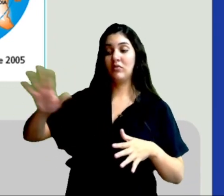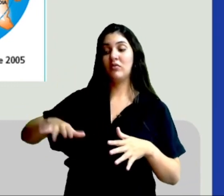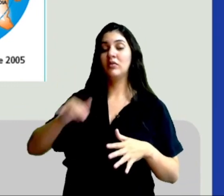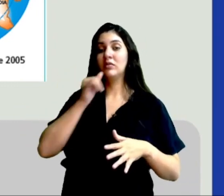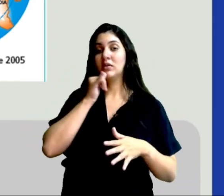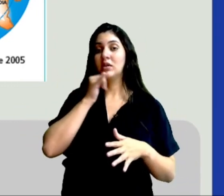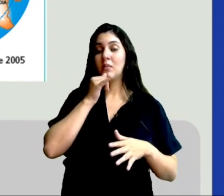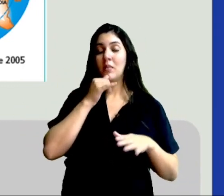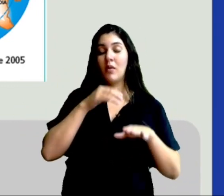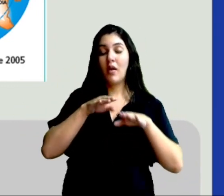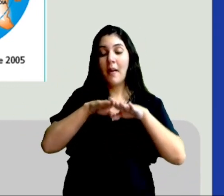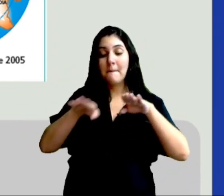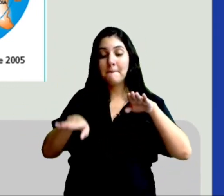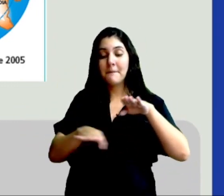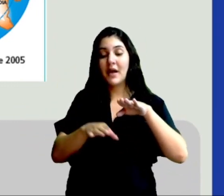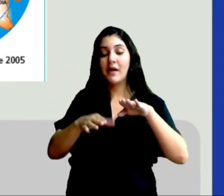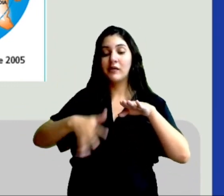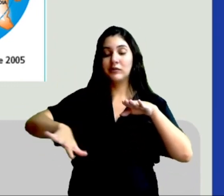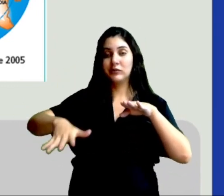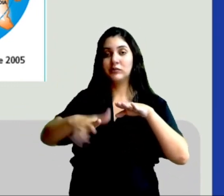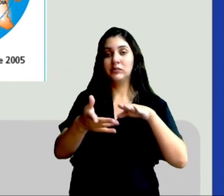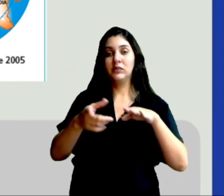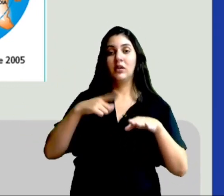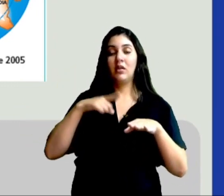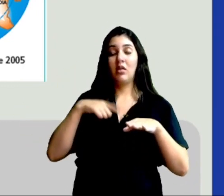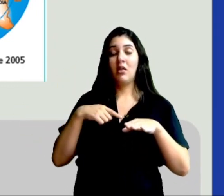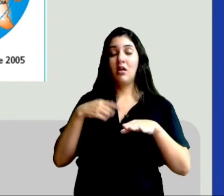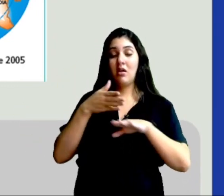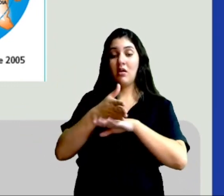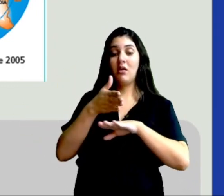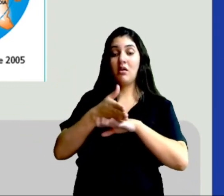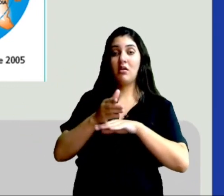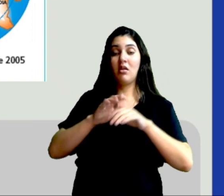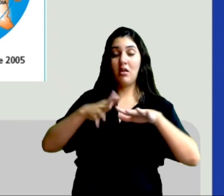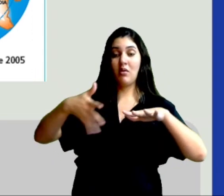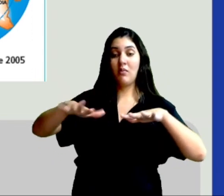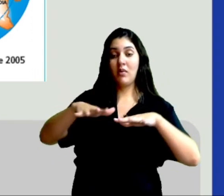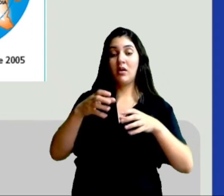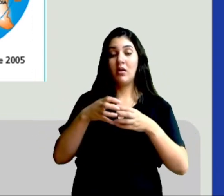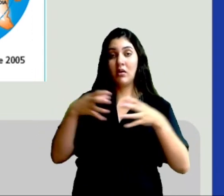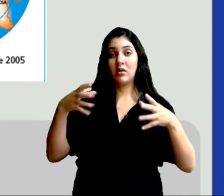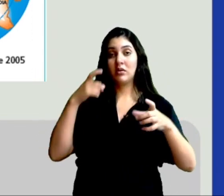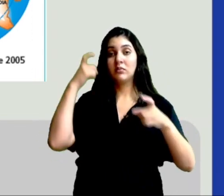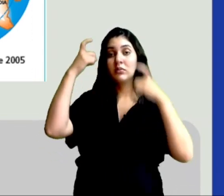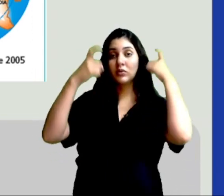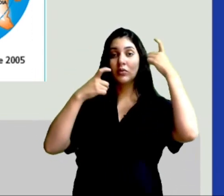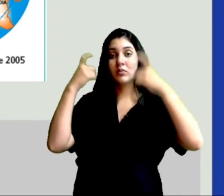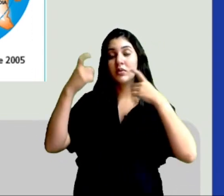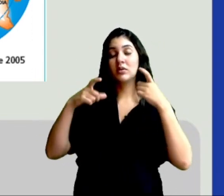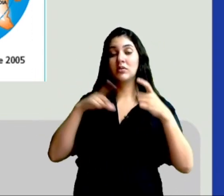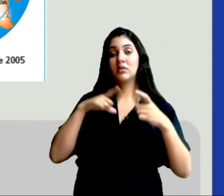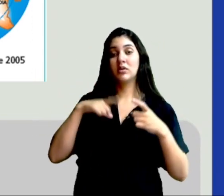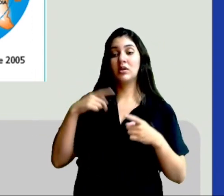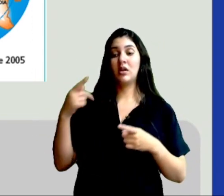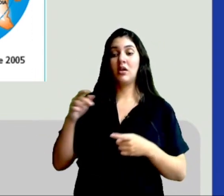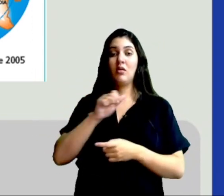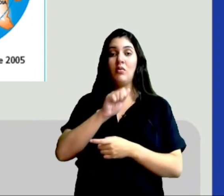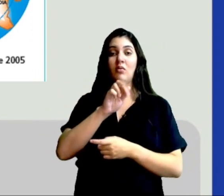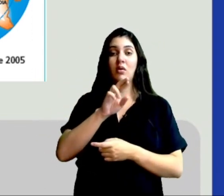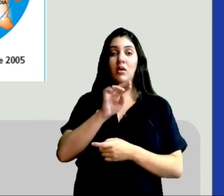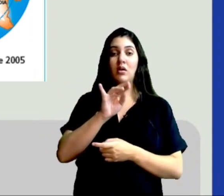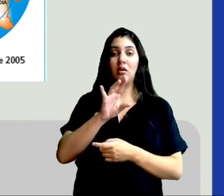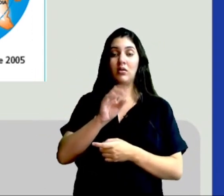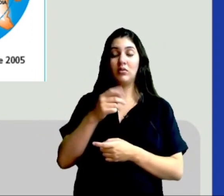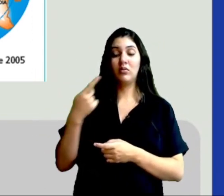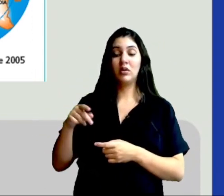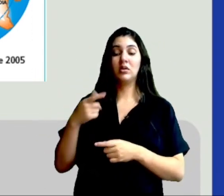do oceano, elas podem perder território e ser inundadas, né? Então, é uma grande preocupação que se tem em relação ao Ártico,